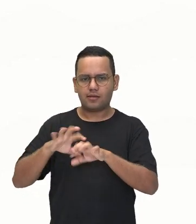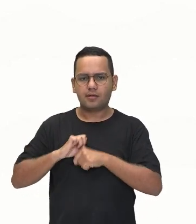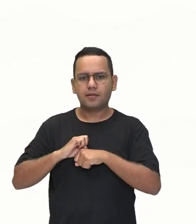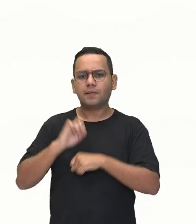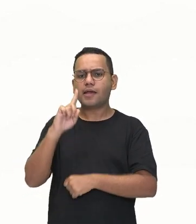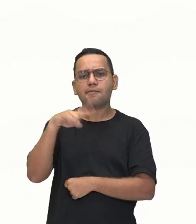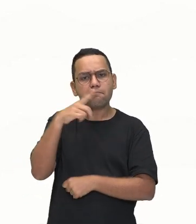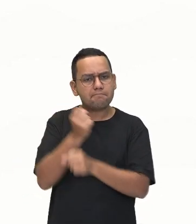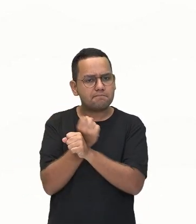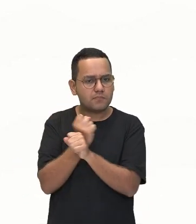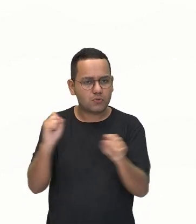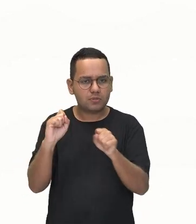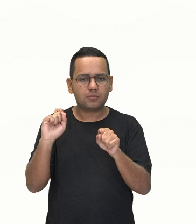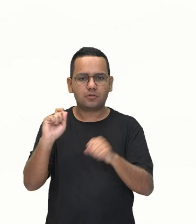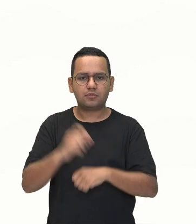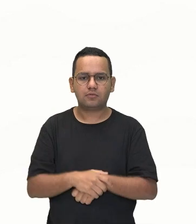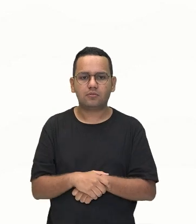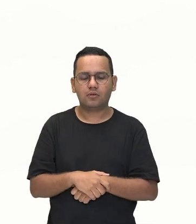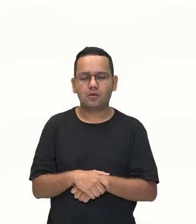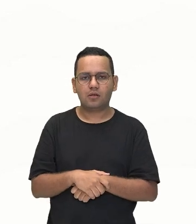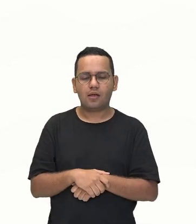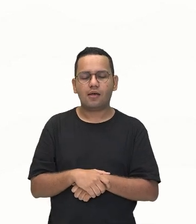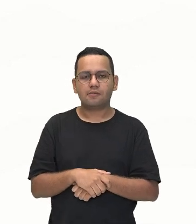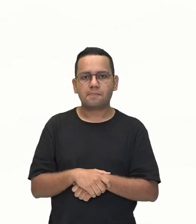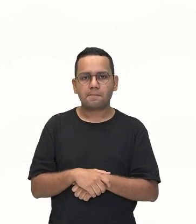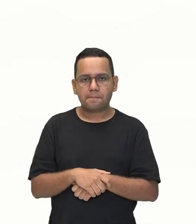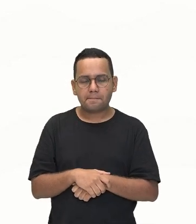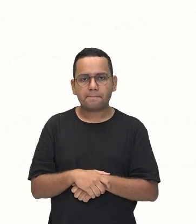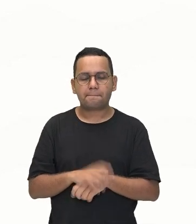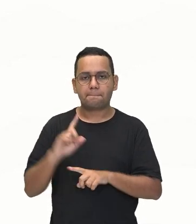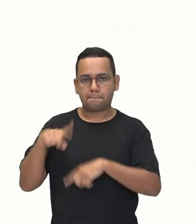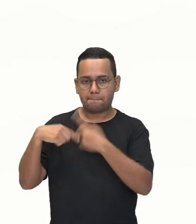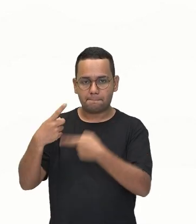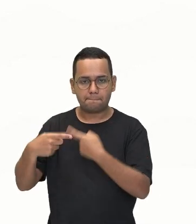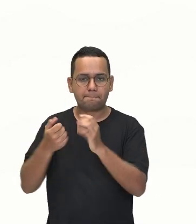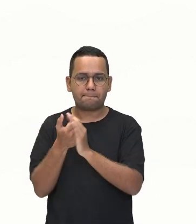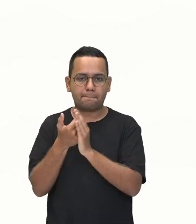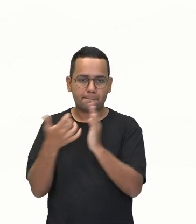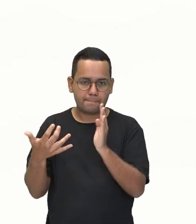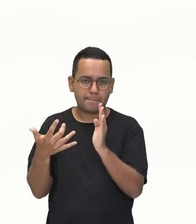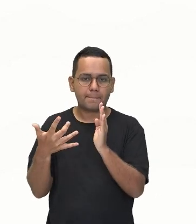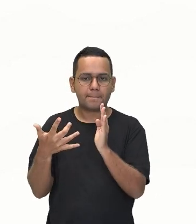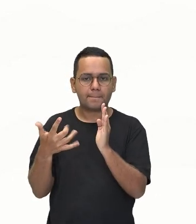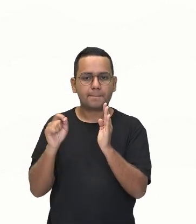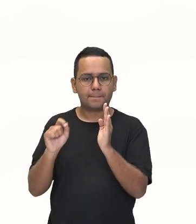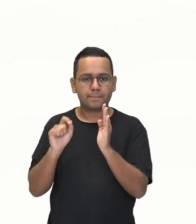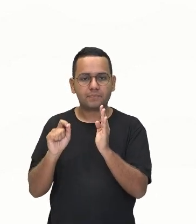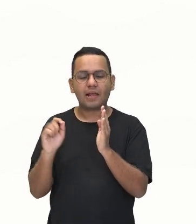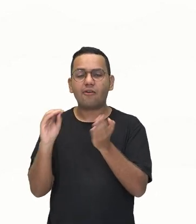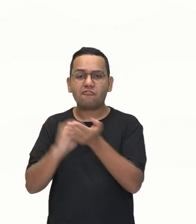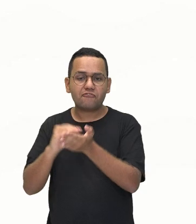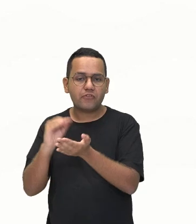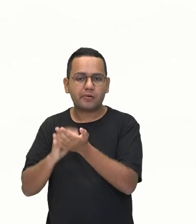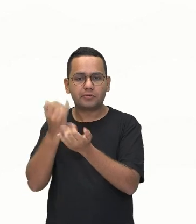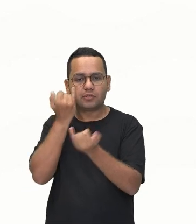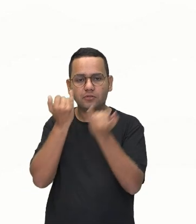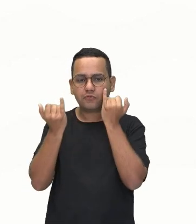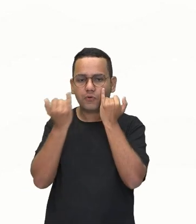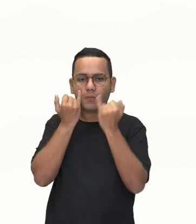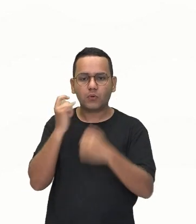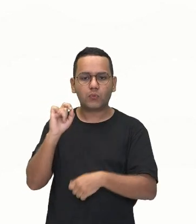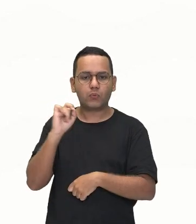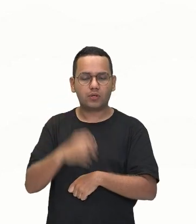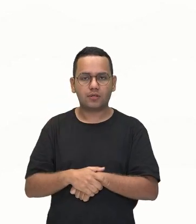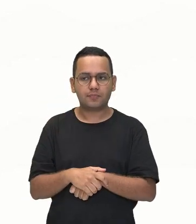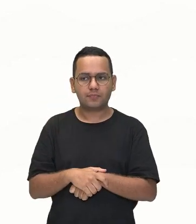transmitir características adquiridas aos descendentes devido à ausência dessas informações na